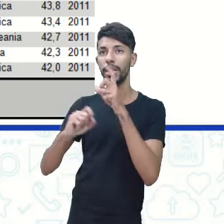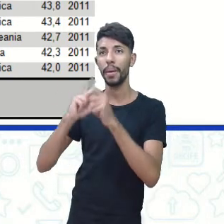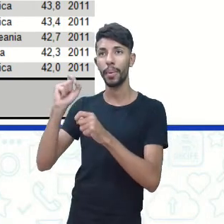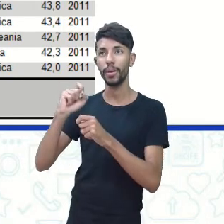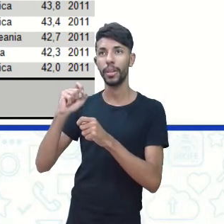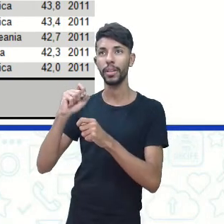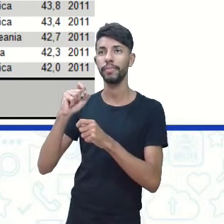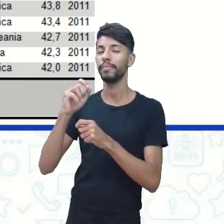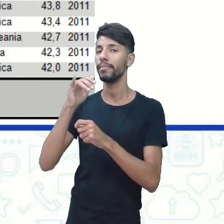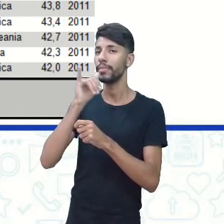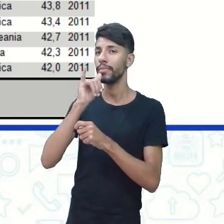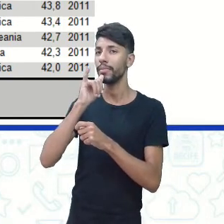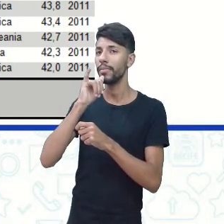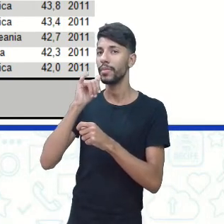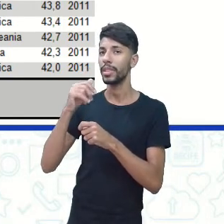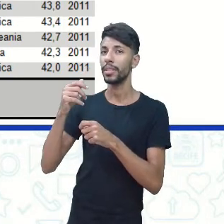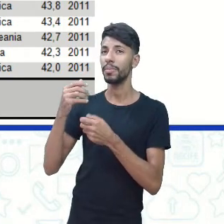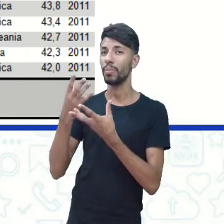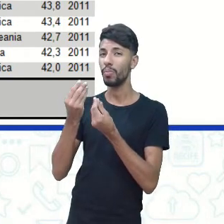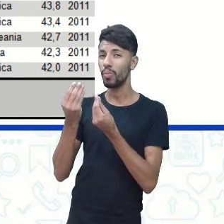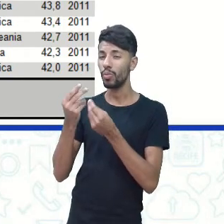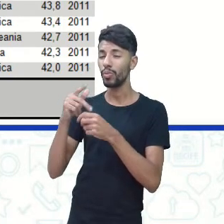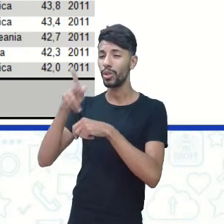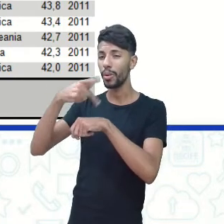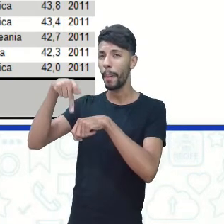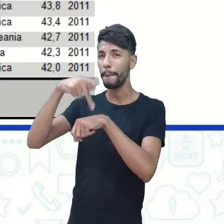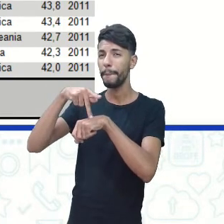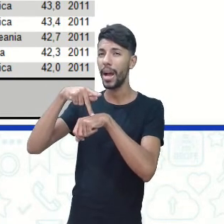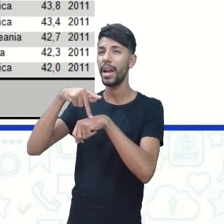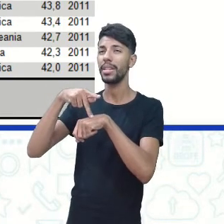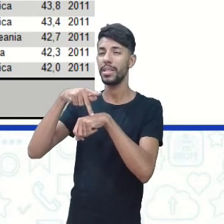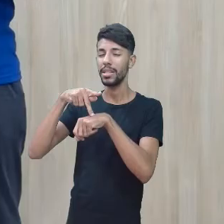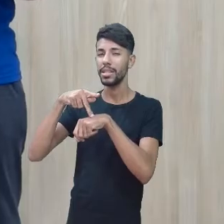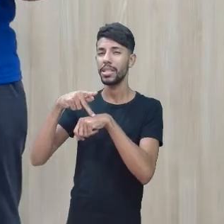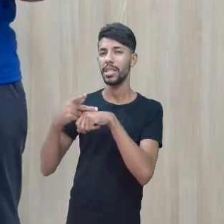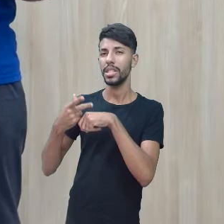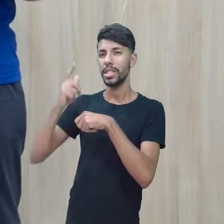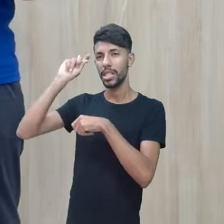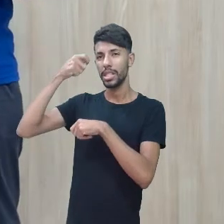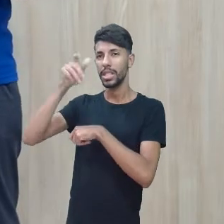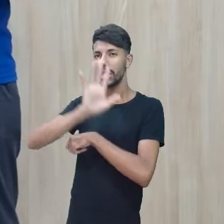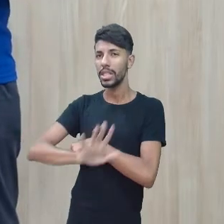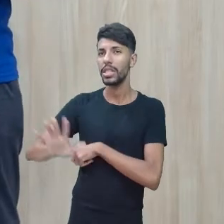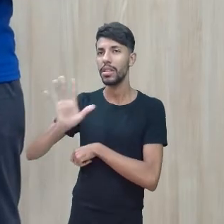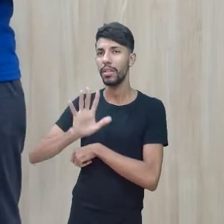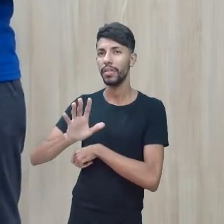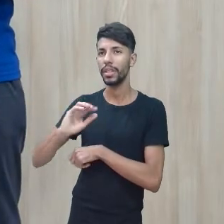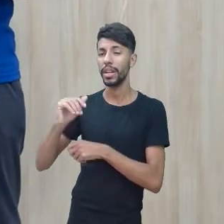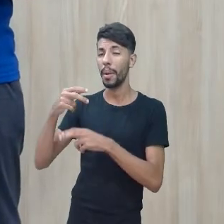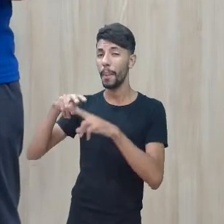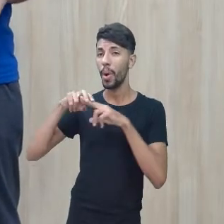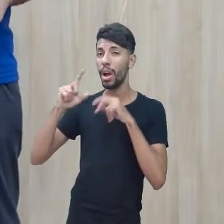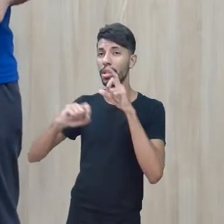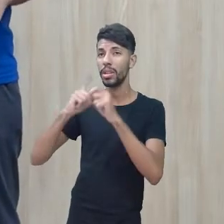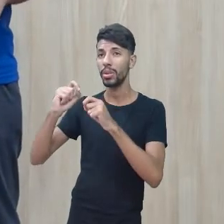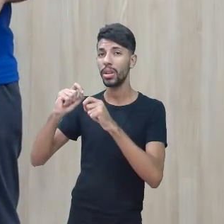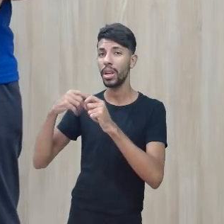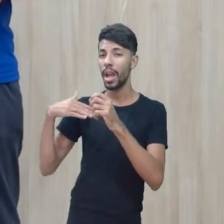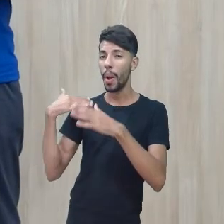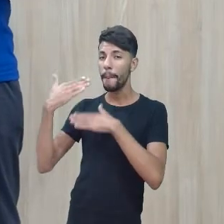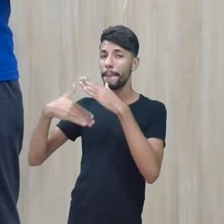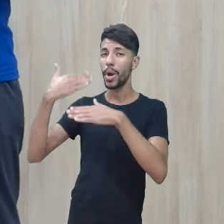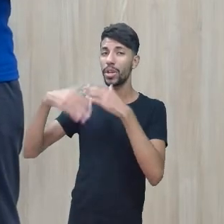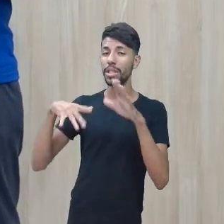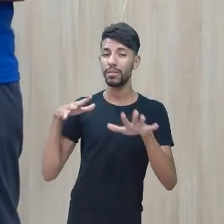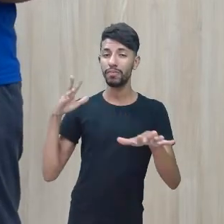africanos. Já é uma marca histórica já desse processo, desde a colonização. E